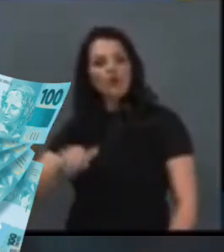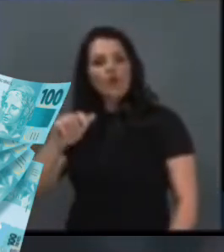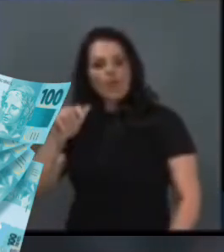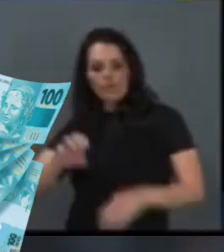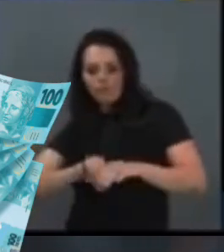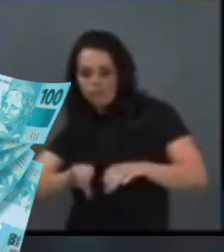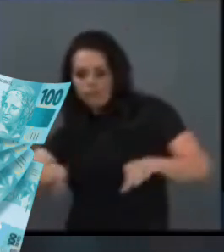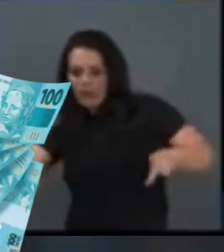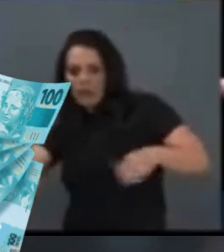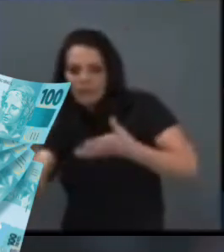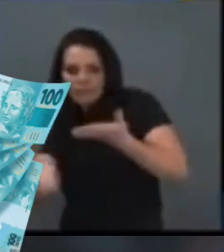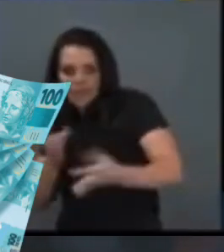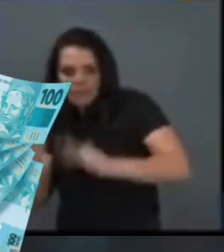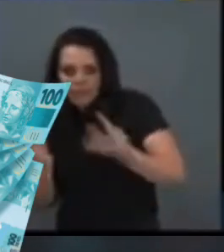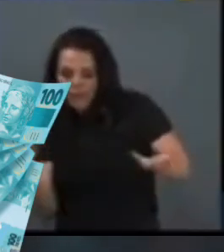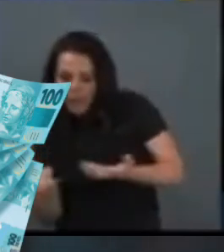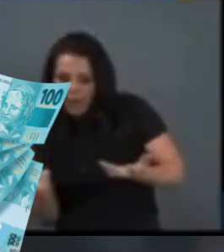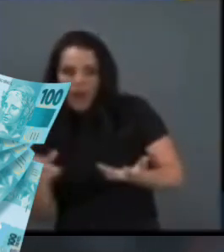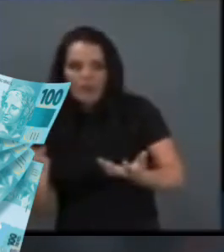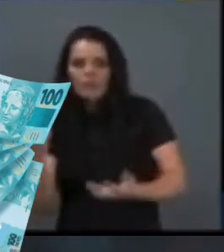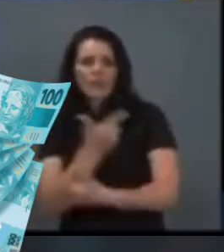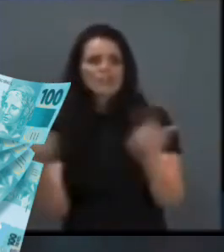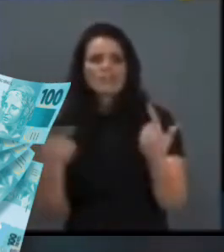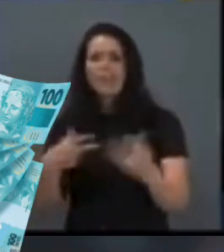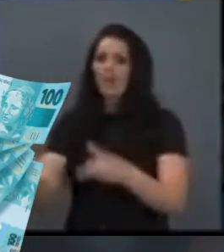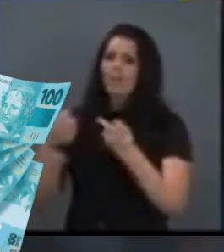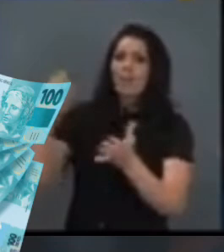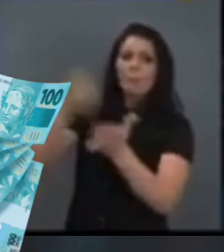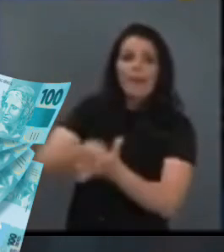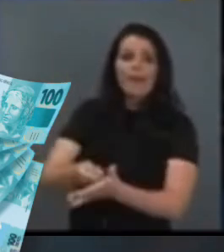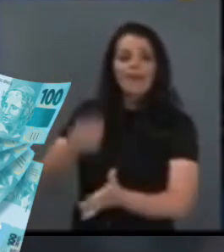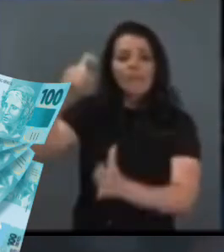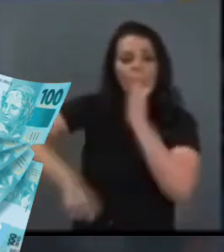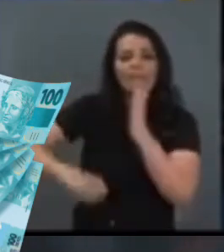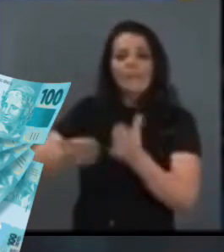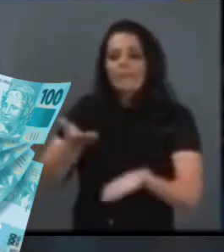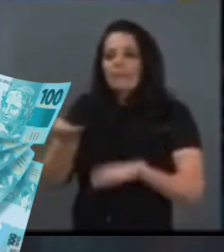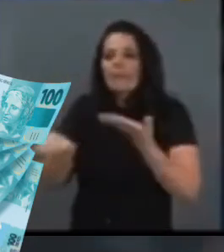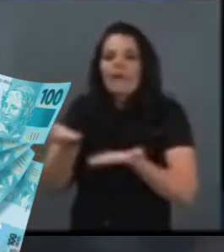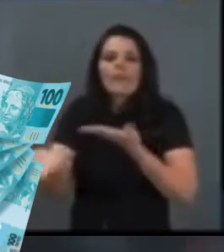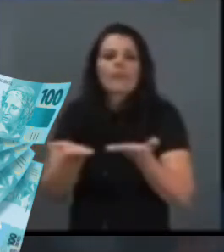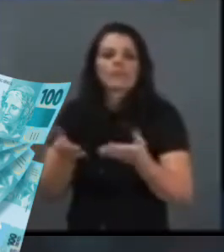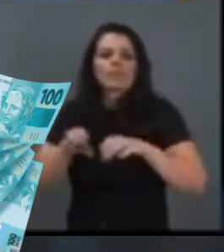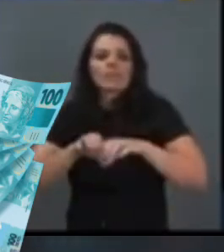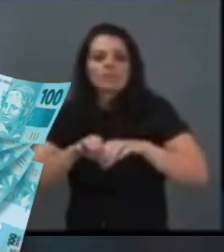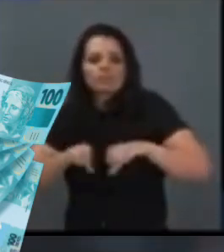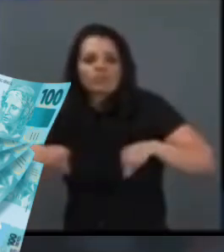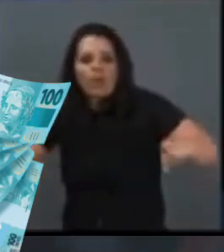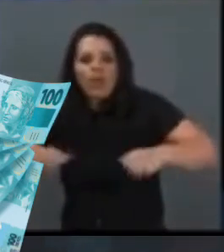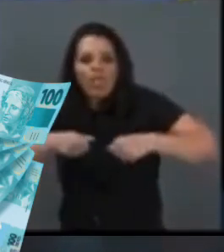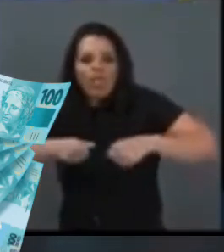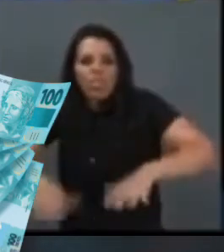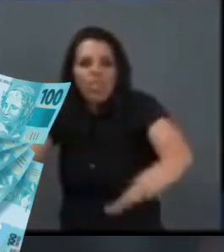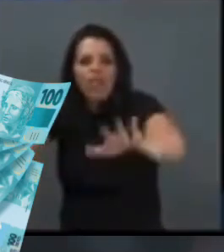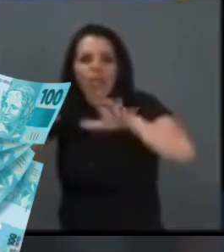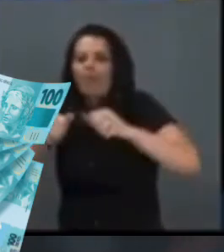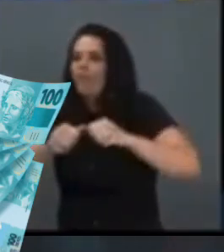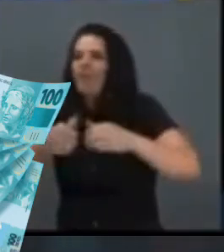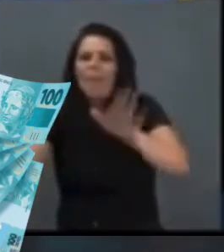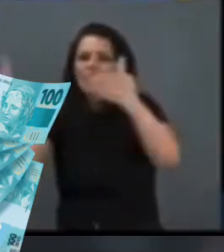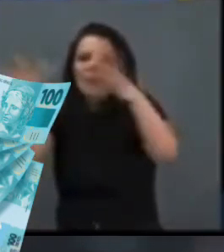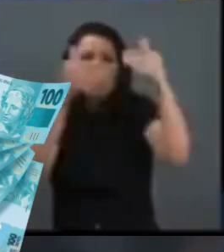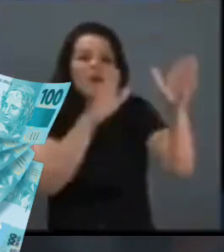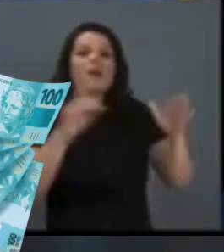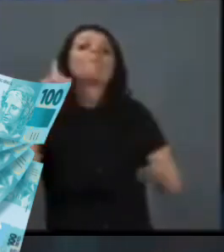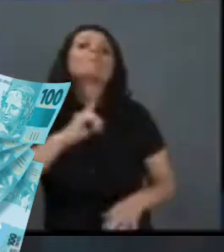tratamento de esgoto, gente, mas não existe tratamento de esgoto. E te cobra uma tarifa de tratamento de esgoto. Isso é um roubo legalizado. Tá cheio de esgoto a céu aberto em todo canto de Minas Gerais.